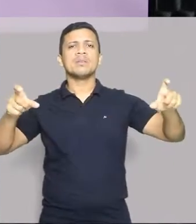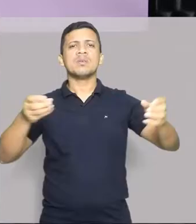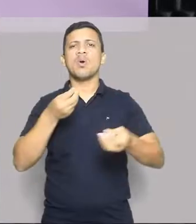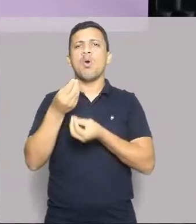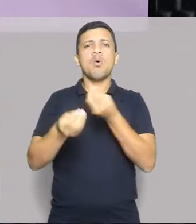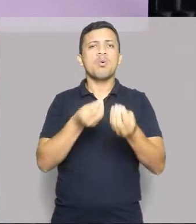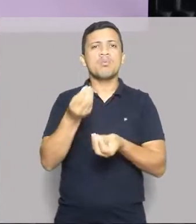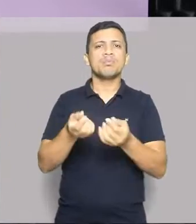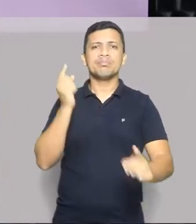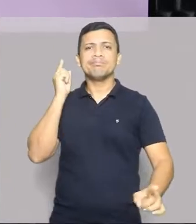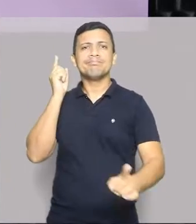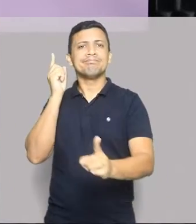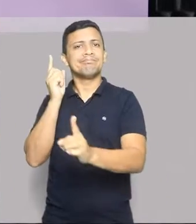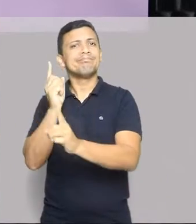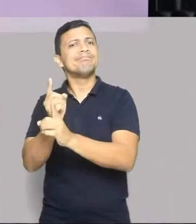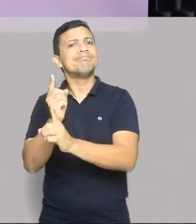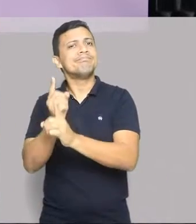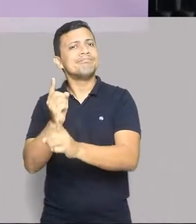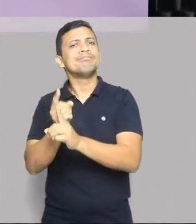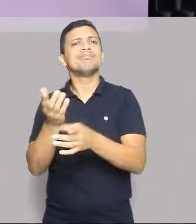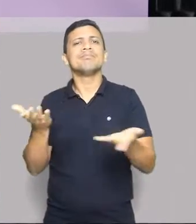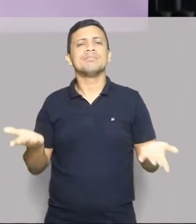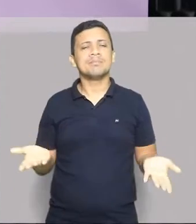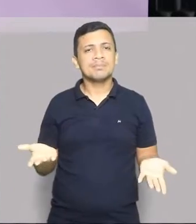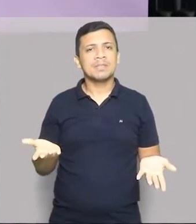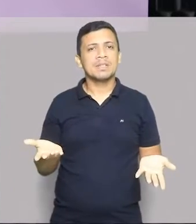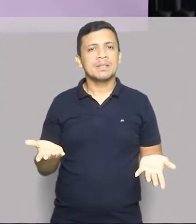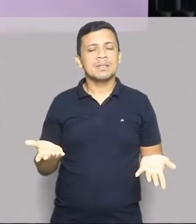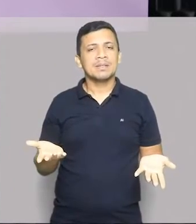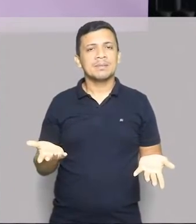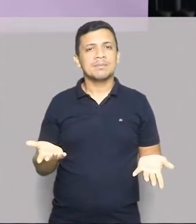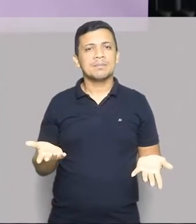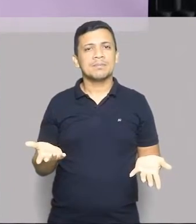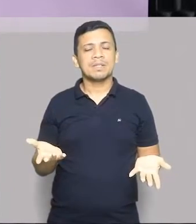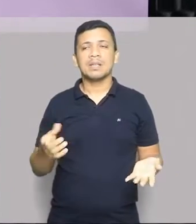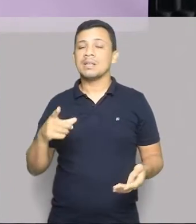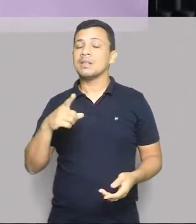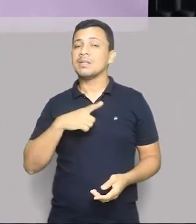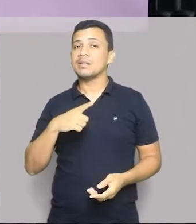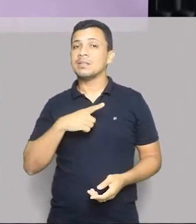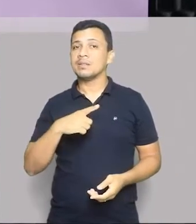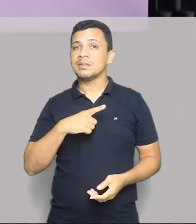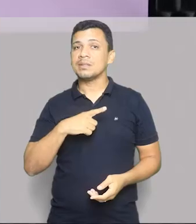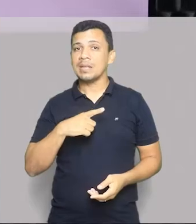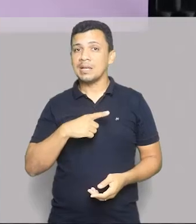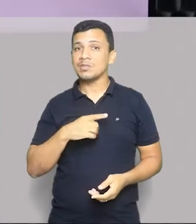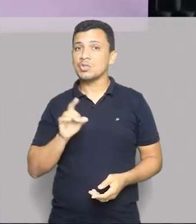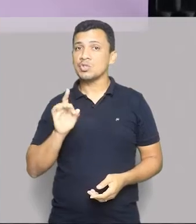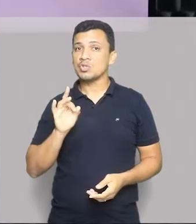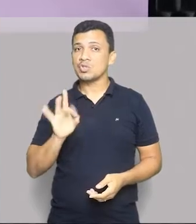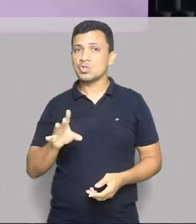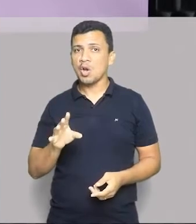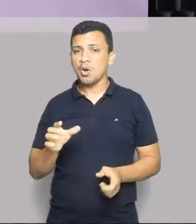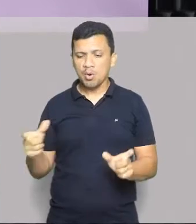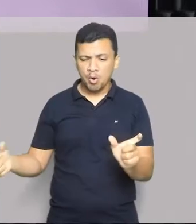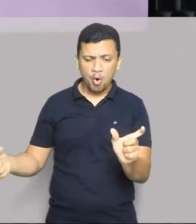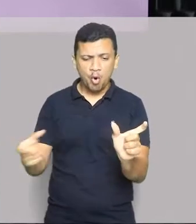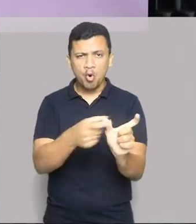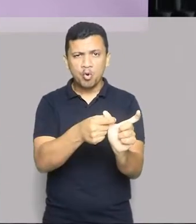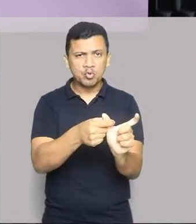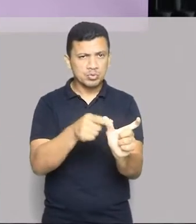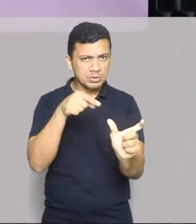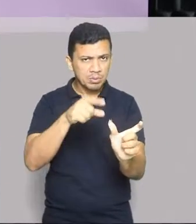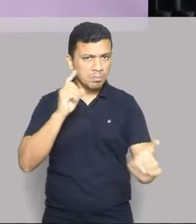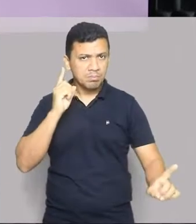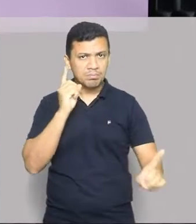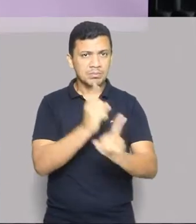as orações coordenadas sindéticas a partir unicamente das conjunções, né? A gente